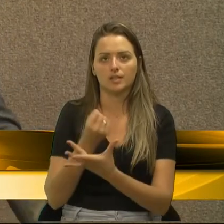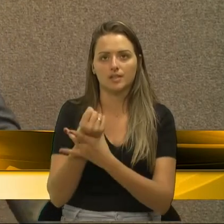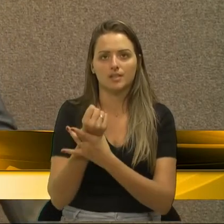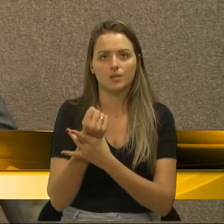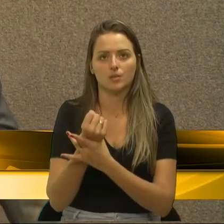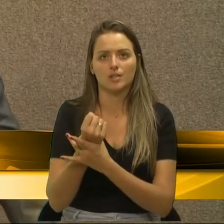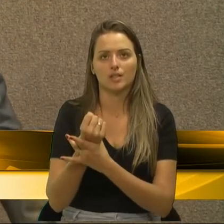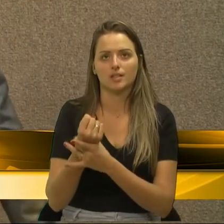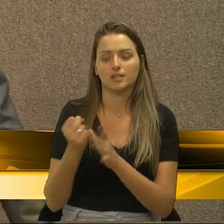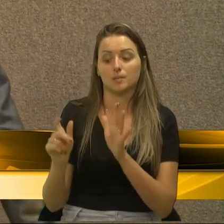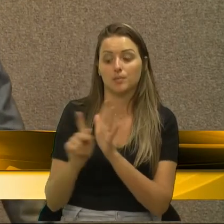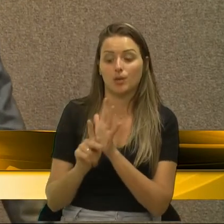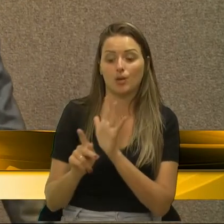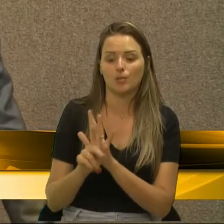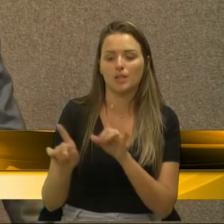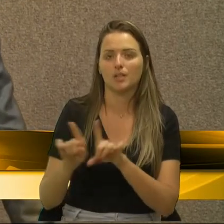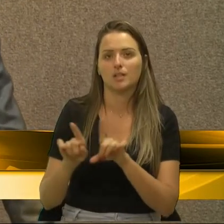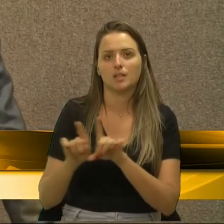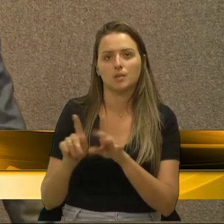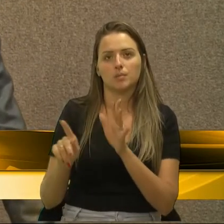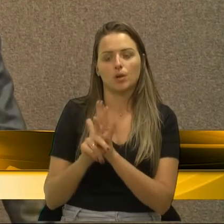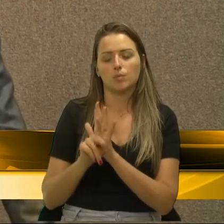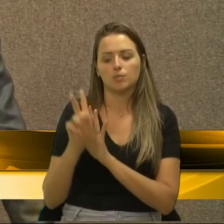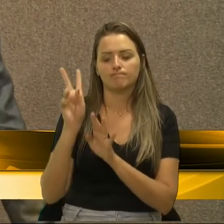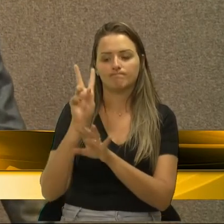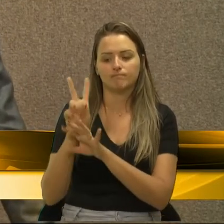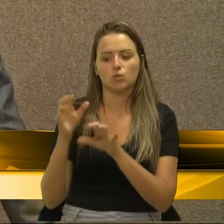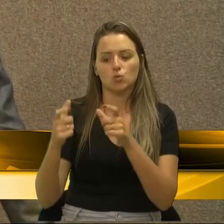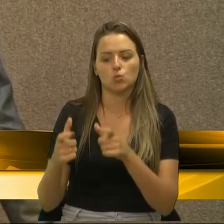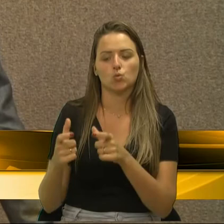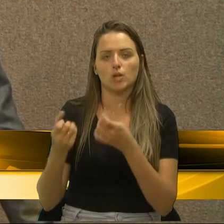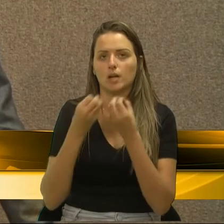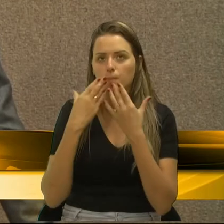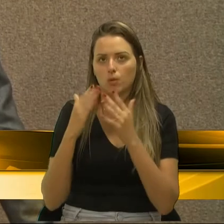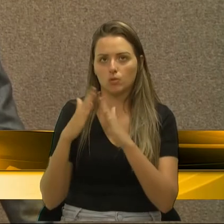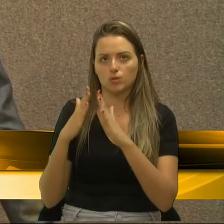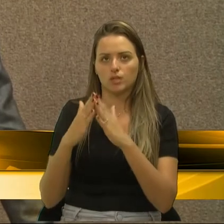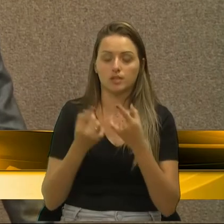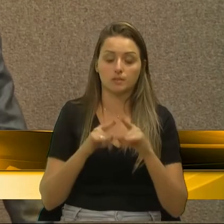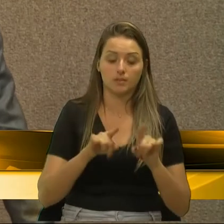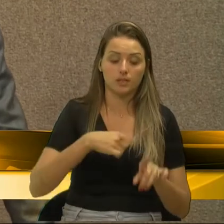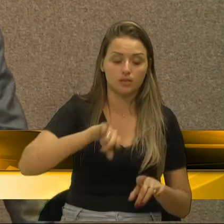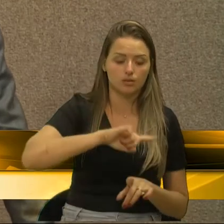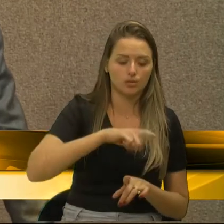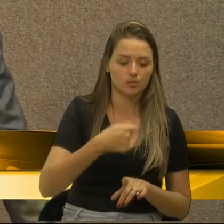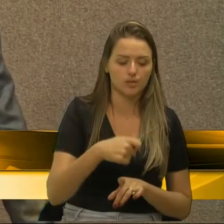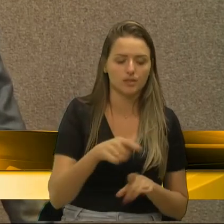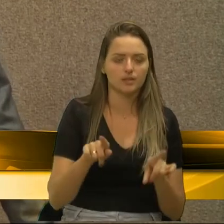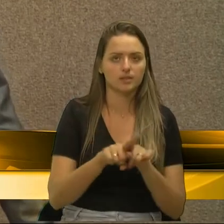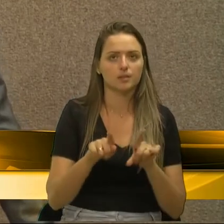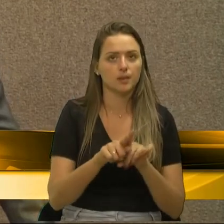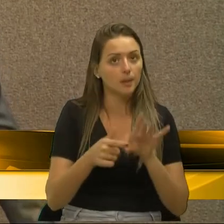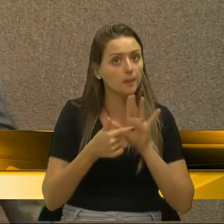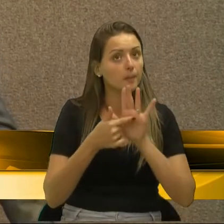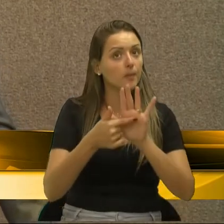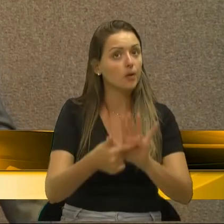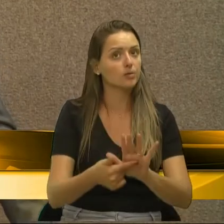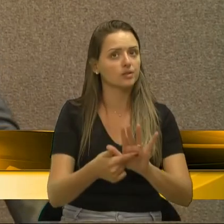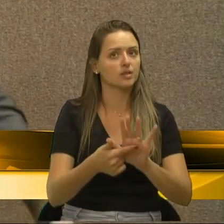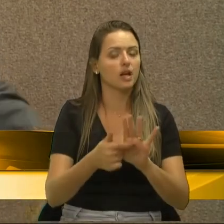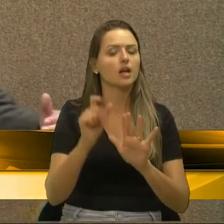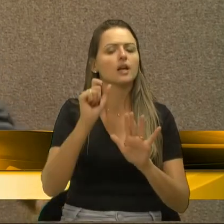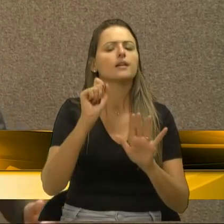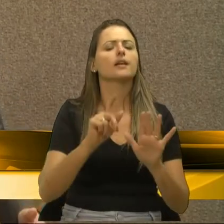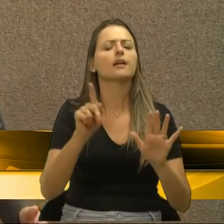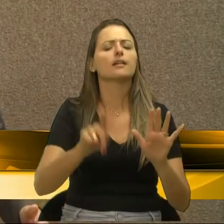devida, apropriada para a moradia, mas nós também precisamos trazer à baila a